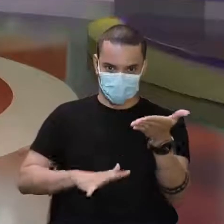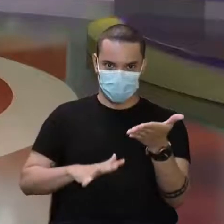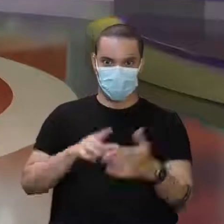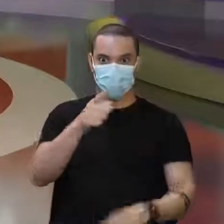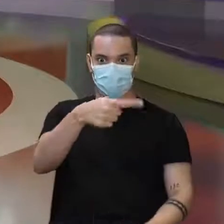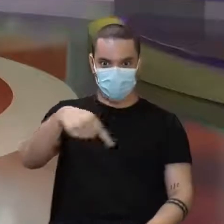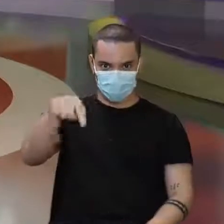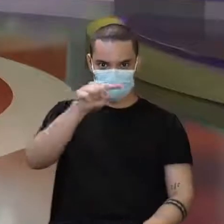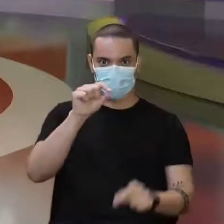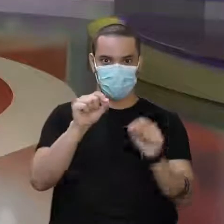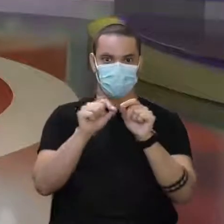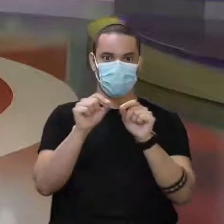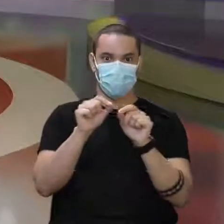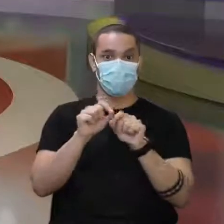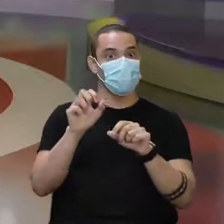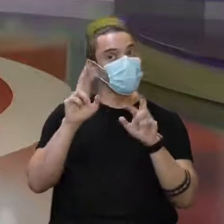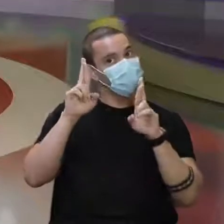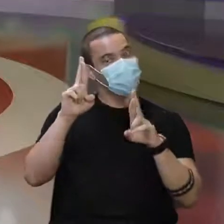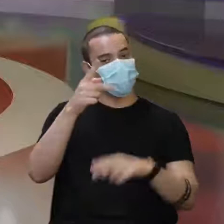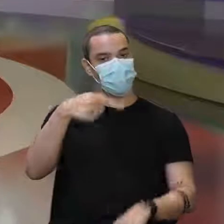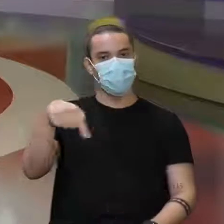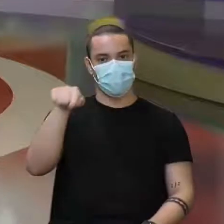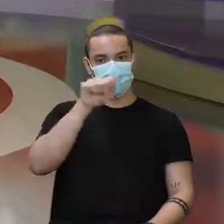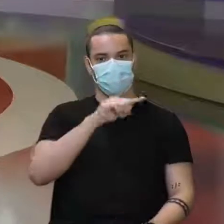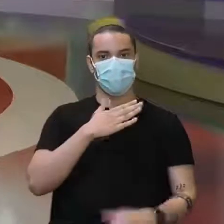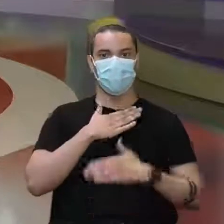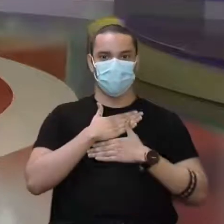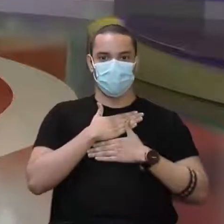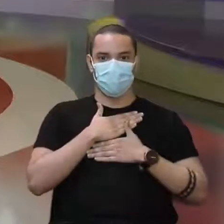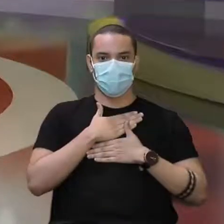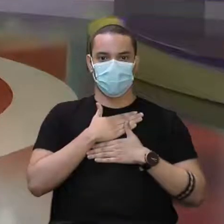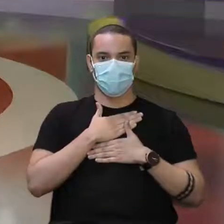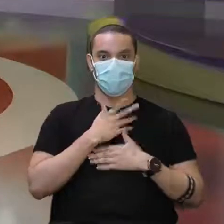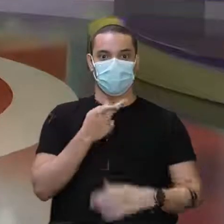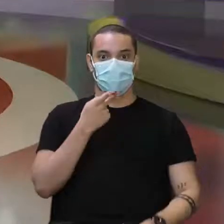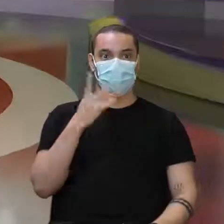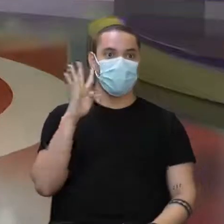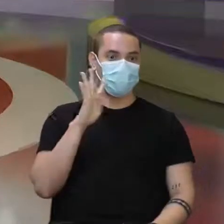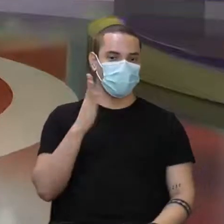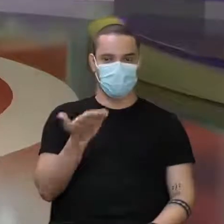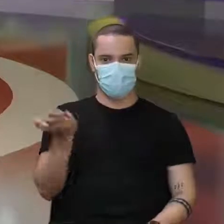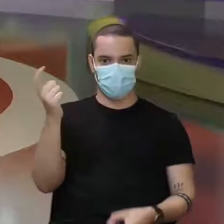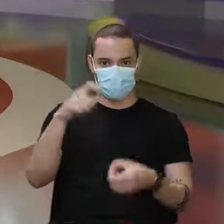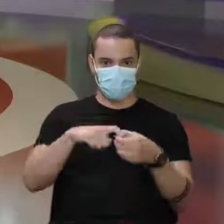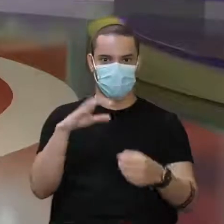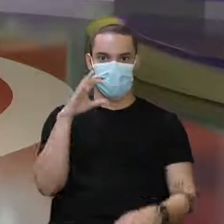de vocês, na verdade. Eu espero que vocês possam fazer isso de forma bem legal. E a gente